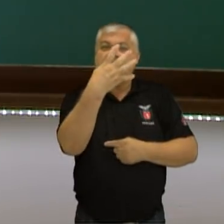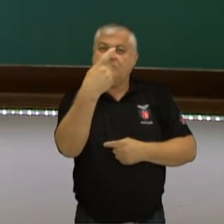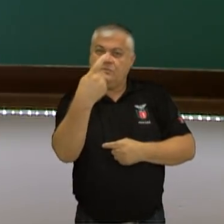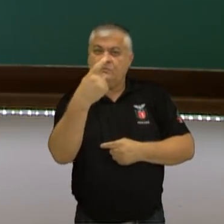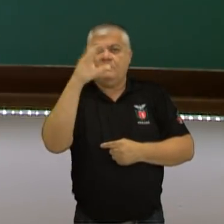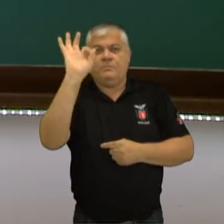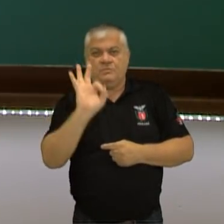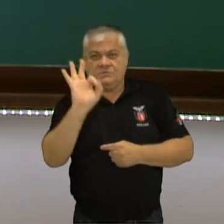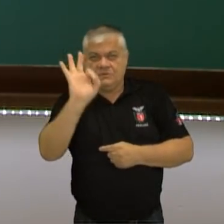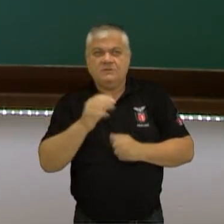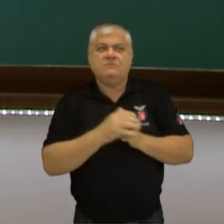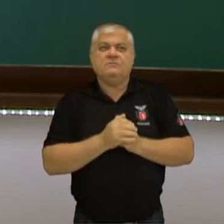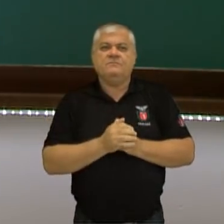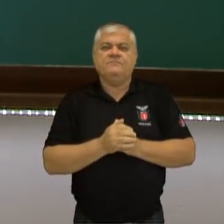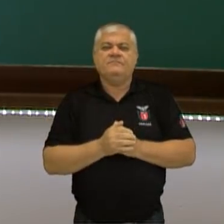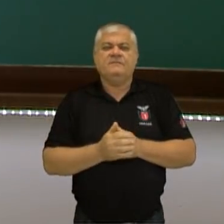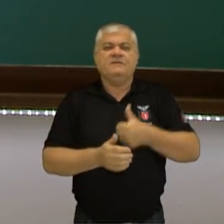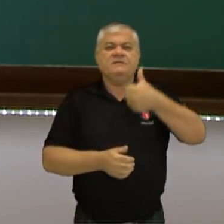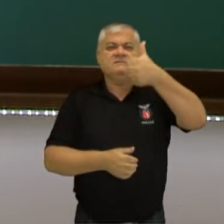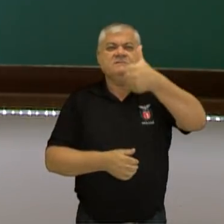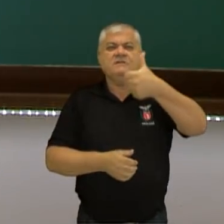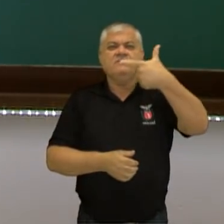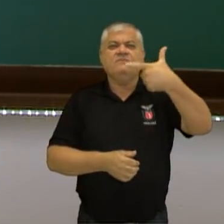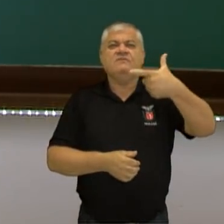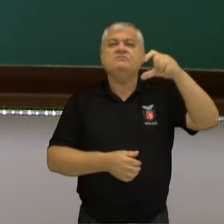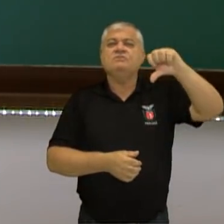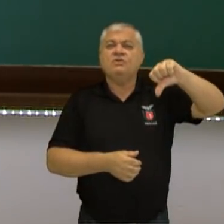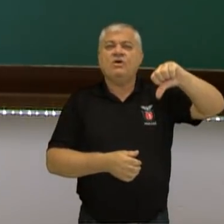41%. E o 129 sobre 100?